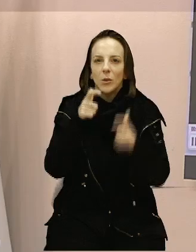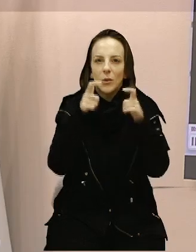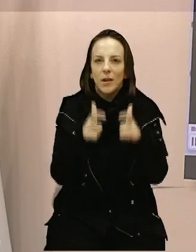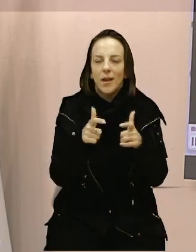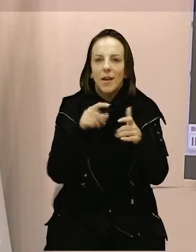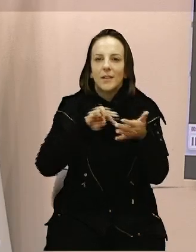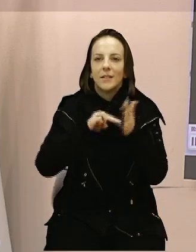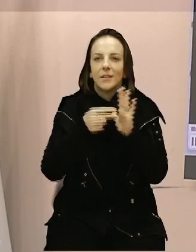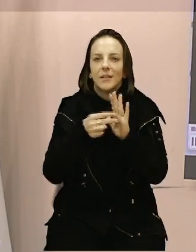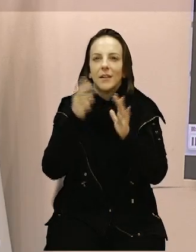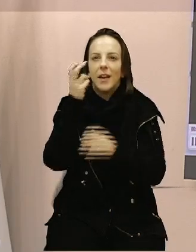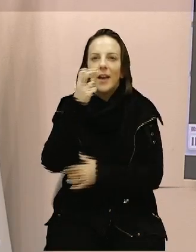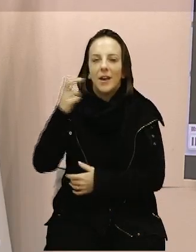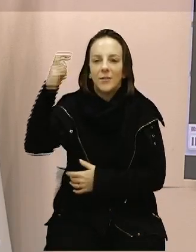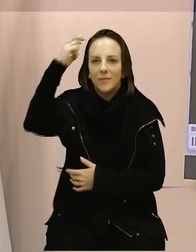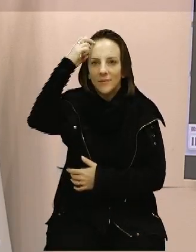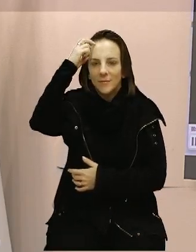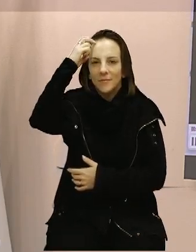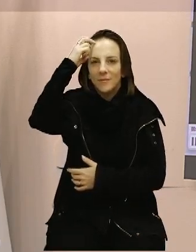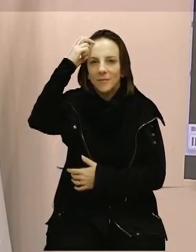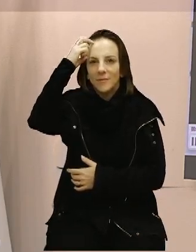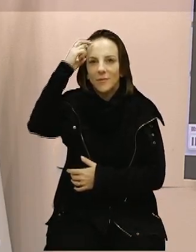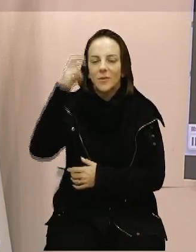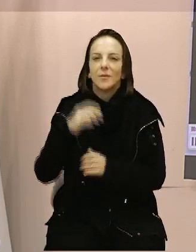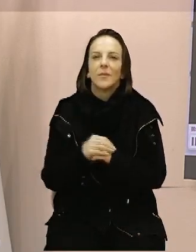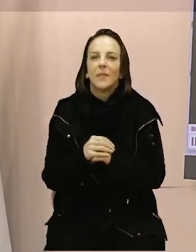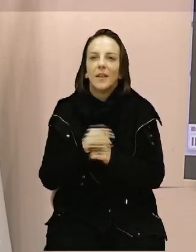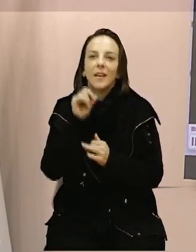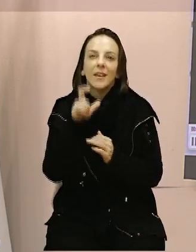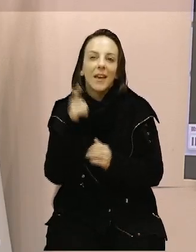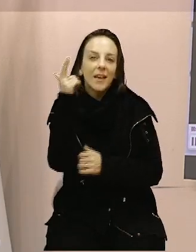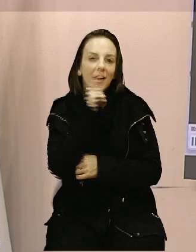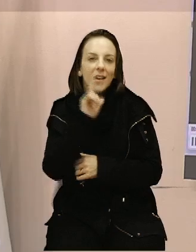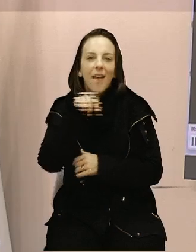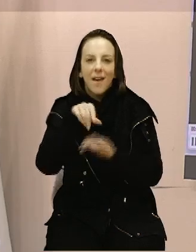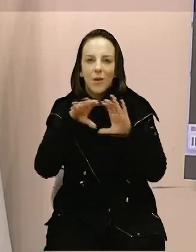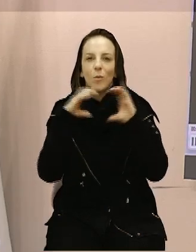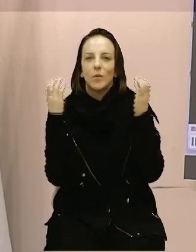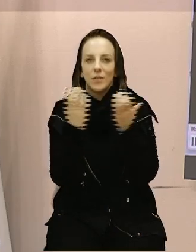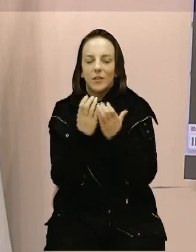cultura, lazer e, claro, quem ganha é a comunidade.